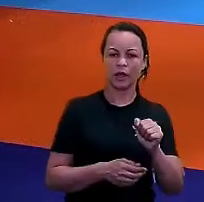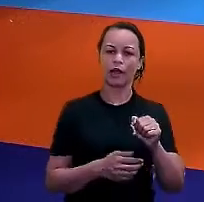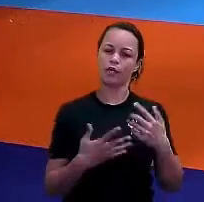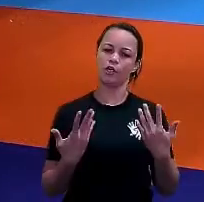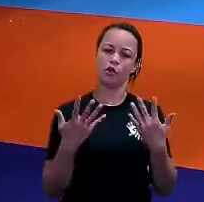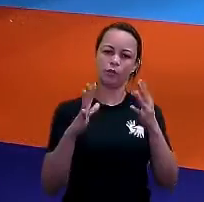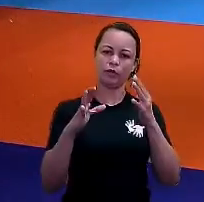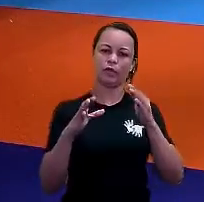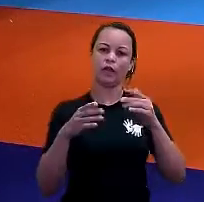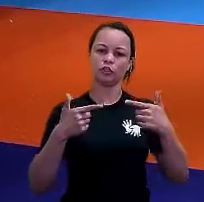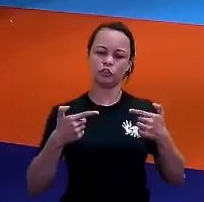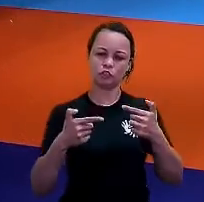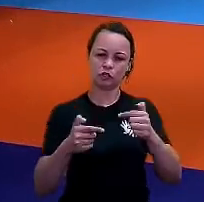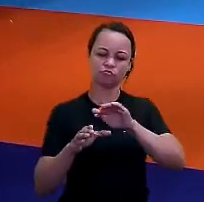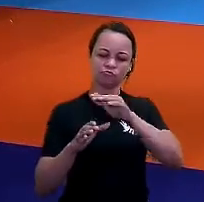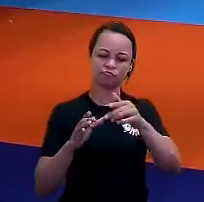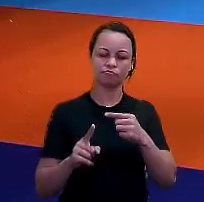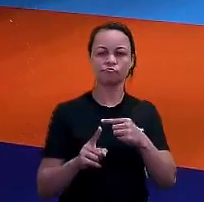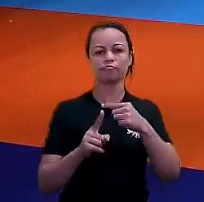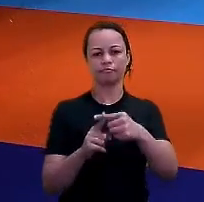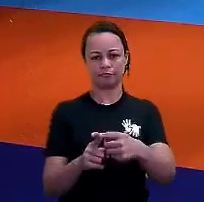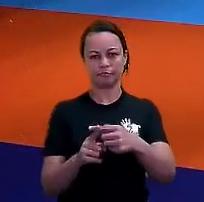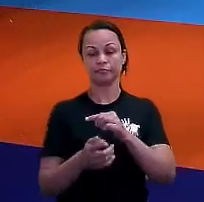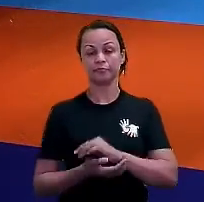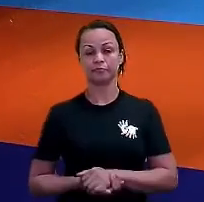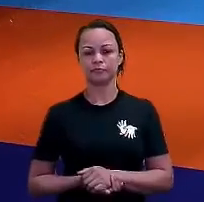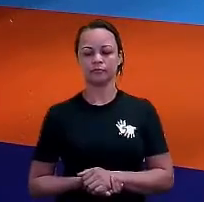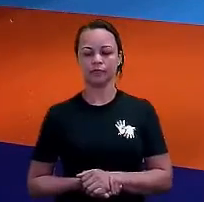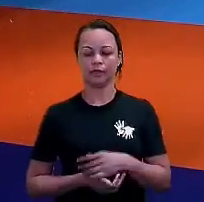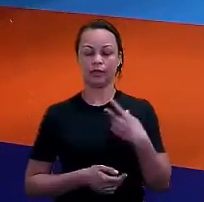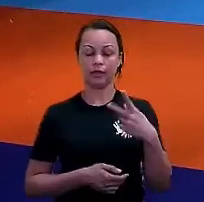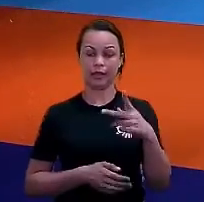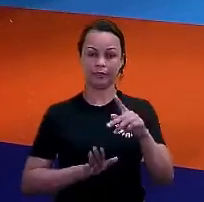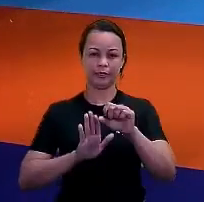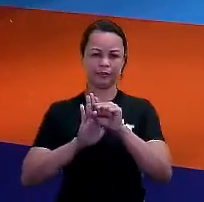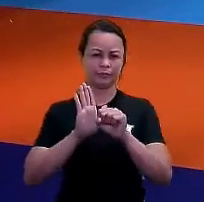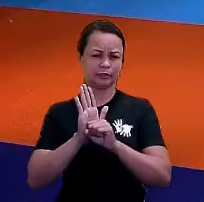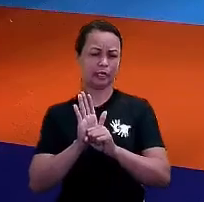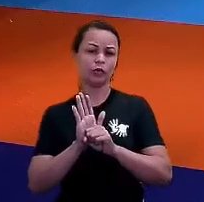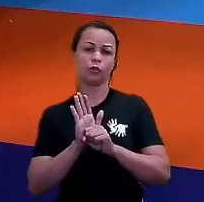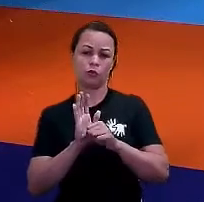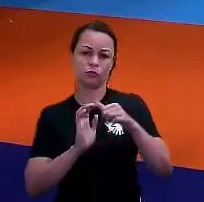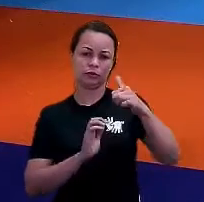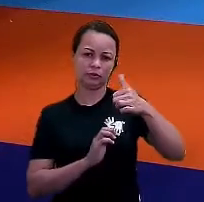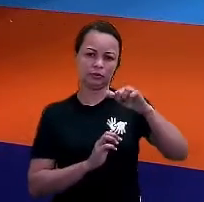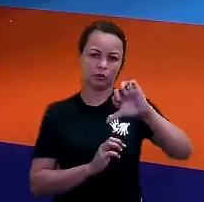Tabocas. Aí depois, só que assim, ainda nesse século, no século